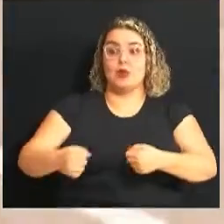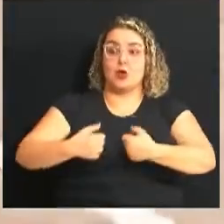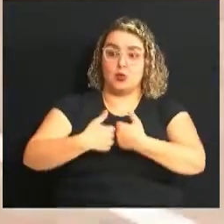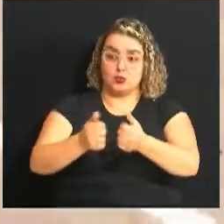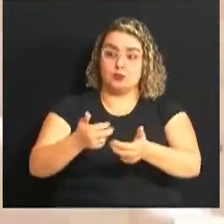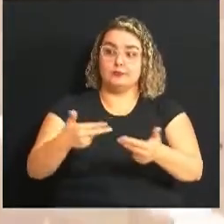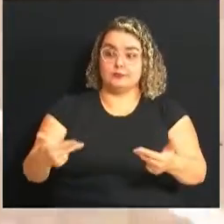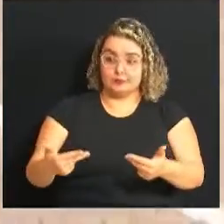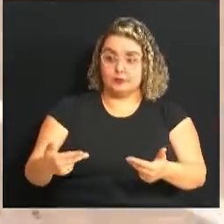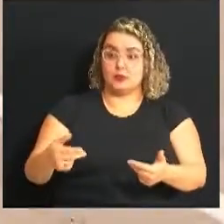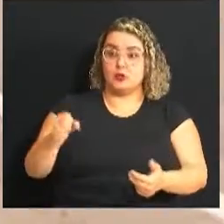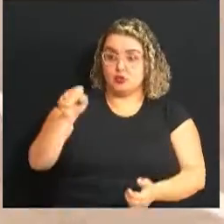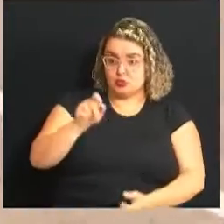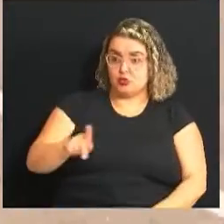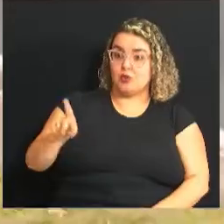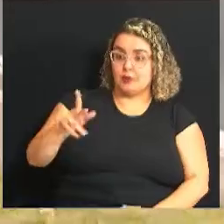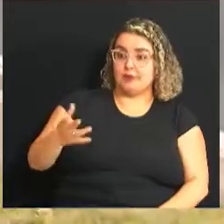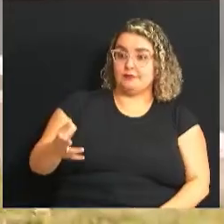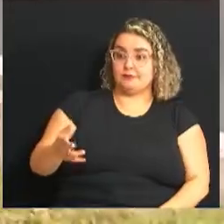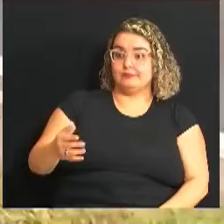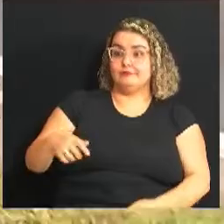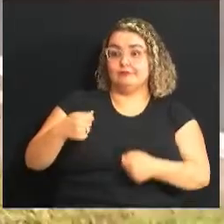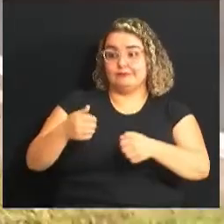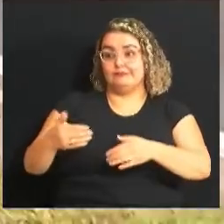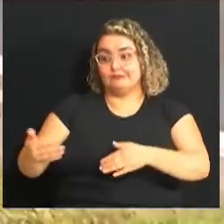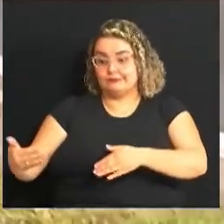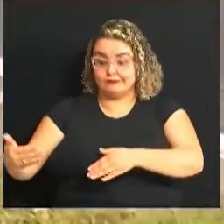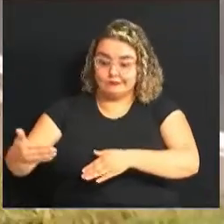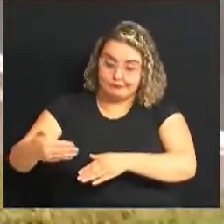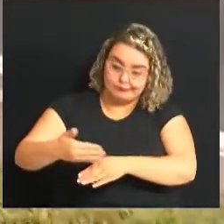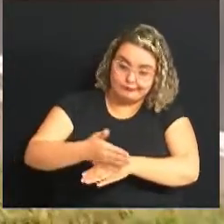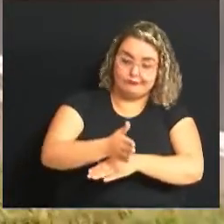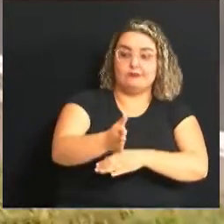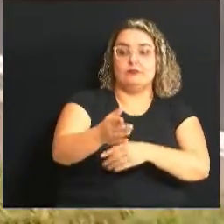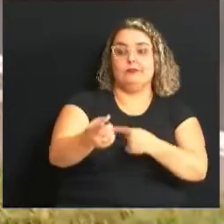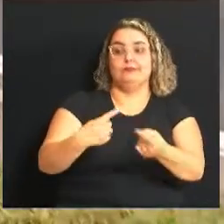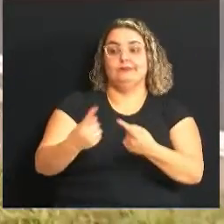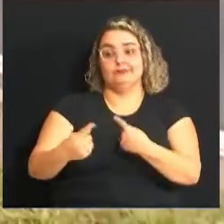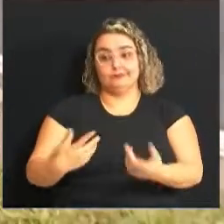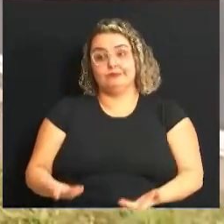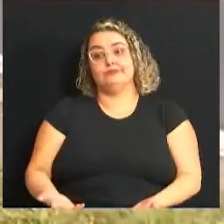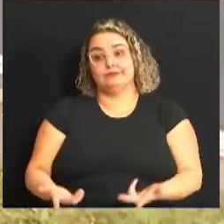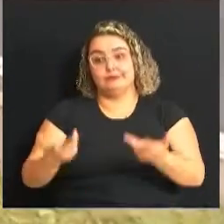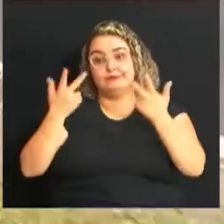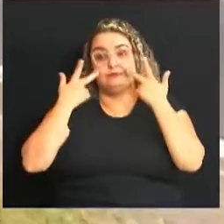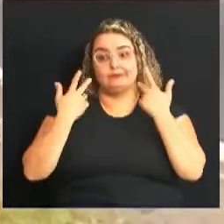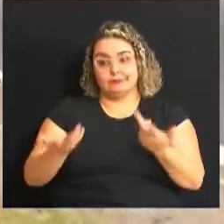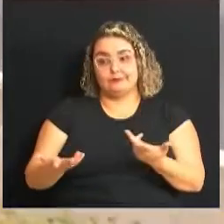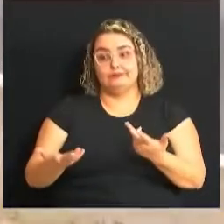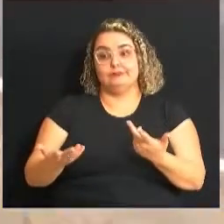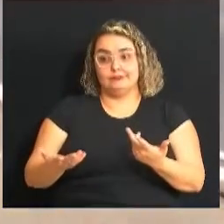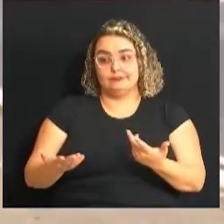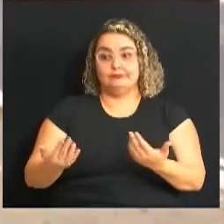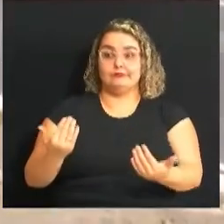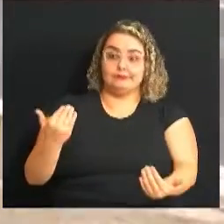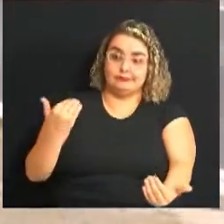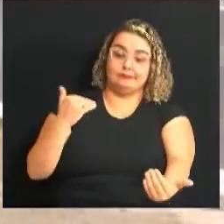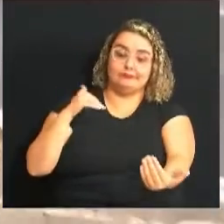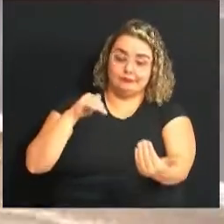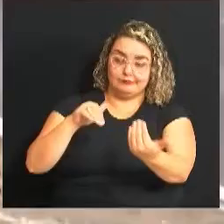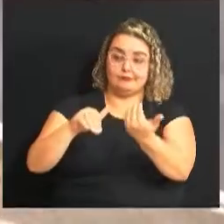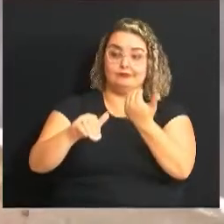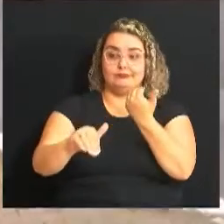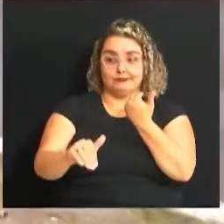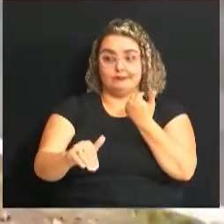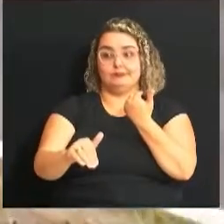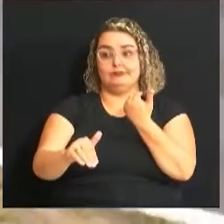sentido shopping precisam sair dela e seguir pela pista do meio. E os que vêm no sentido contrário circulam pela